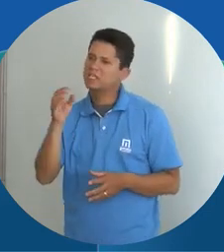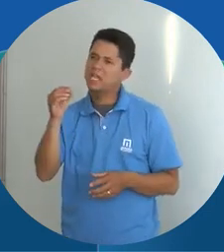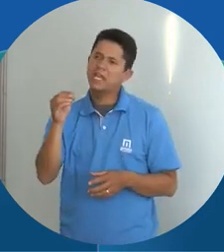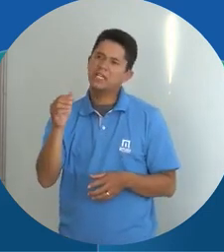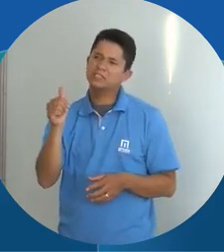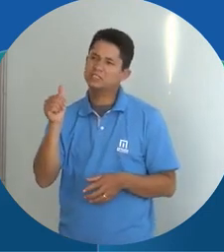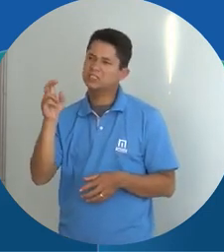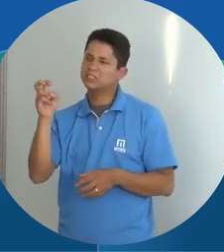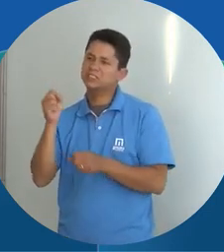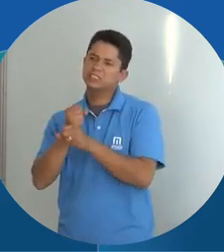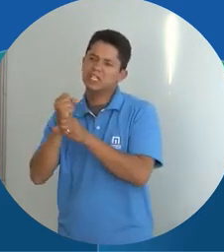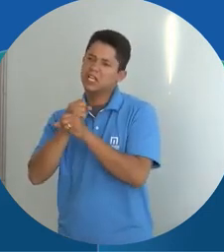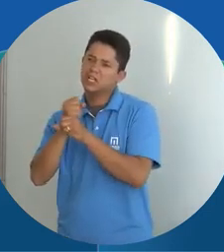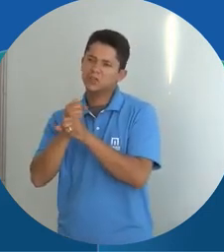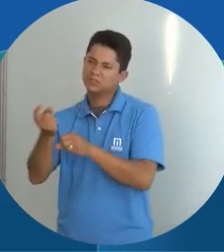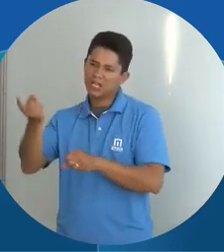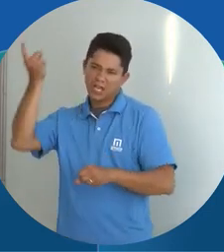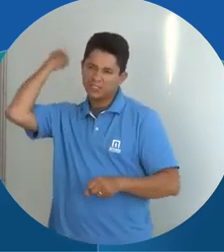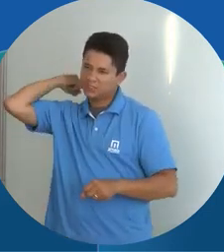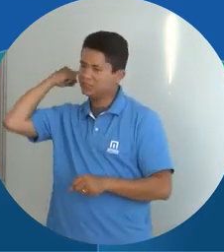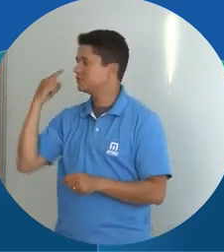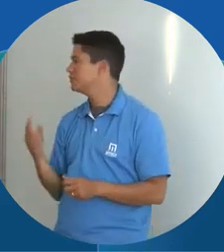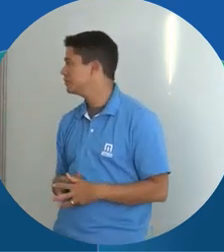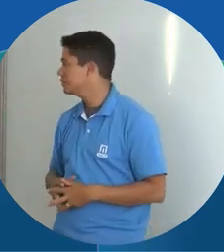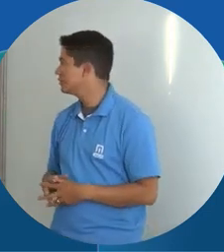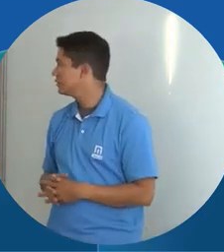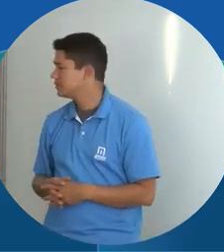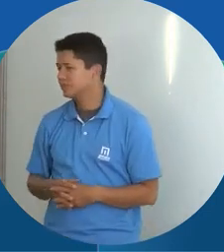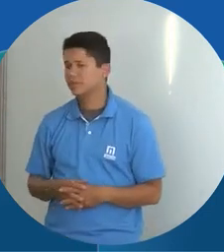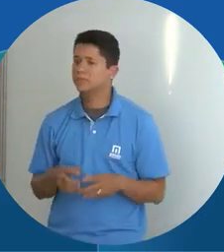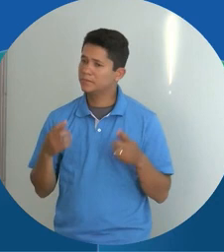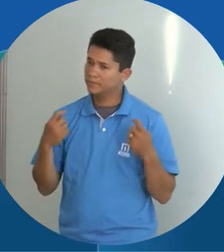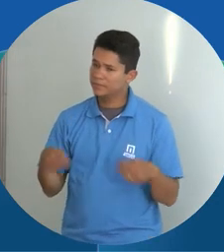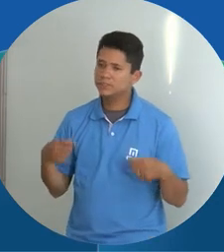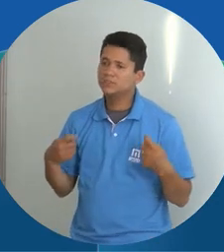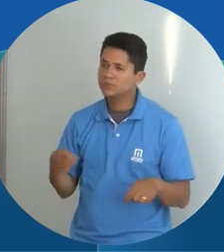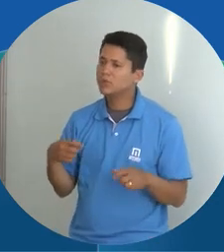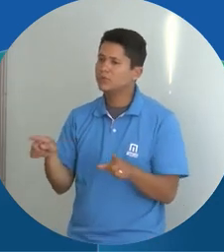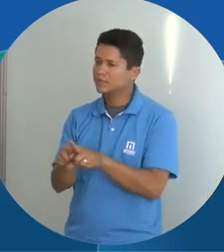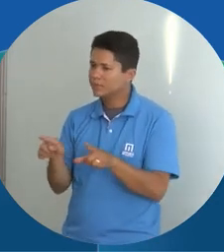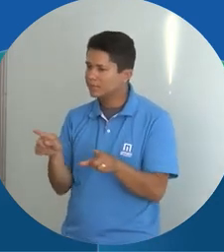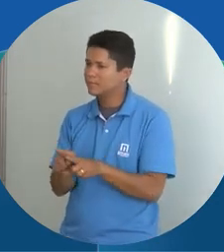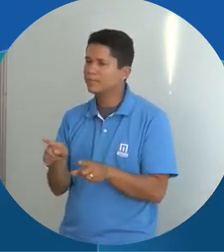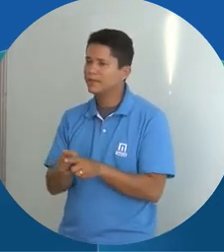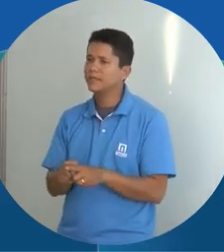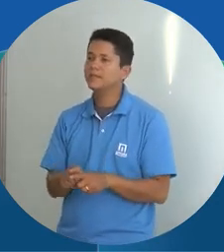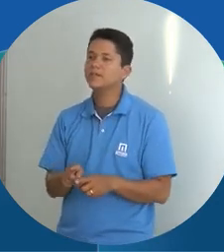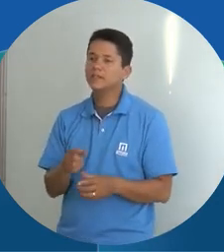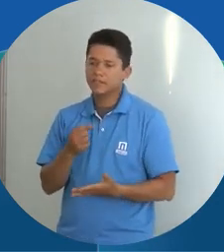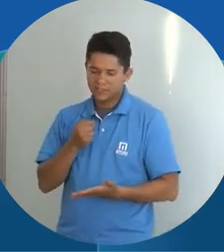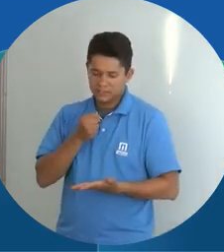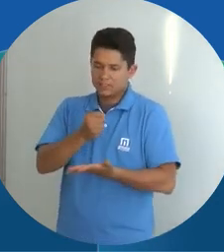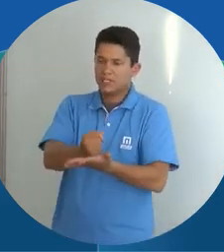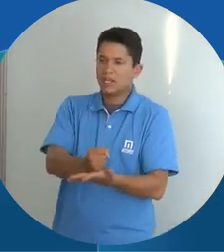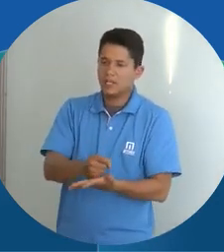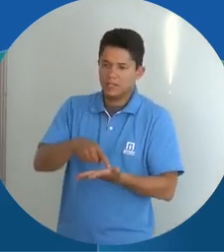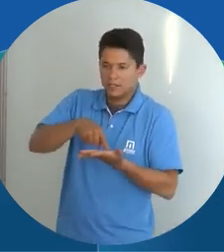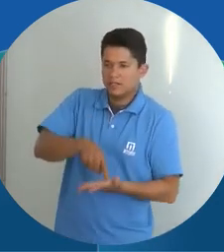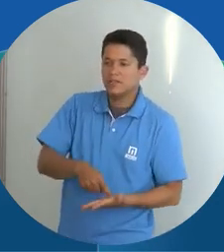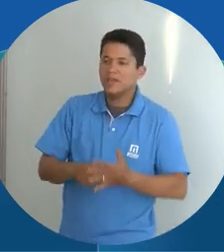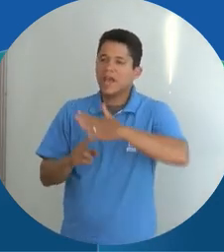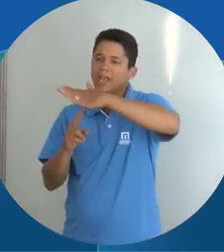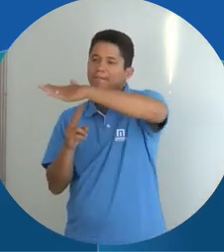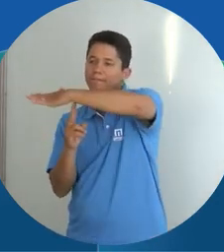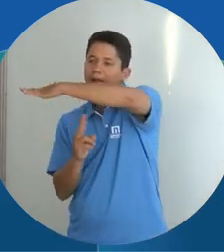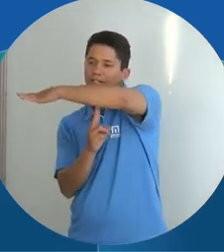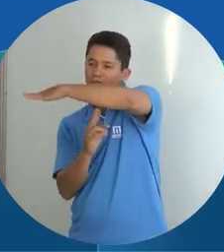antes. E foi necessário também uma instalação de equipamento por baixo da ponte,